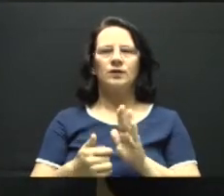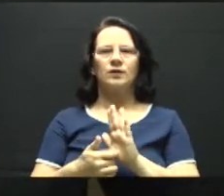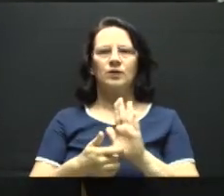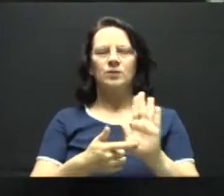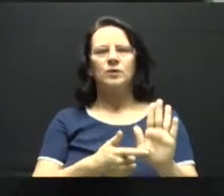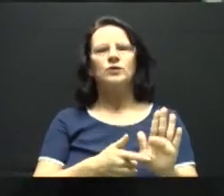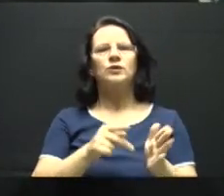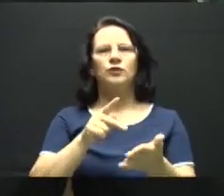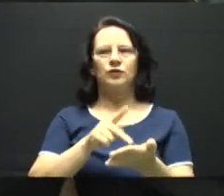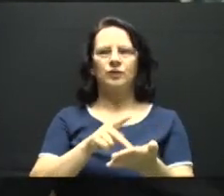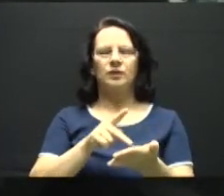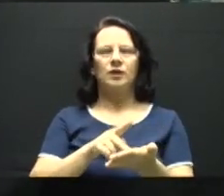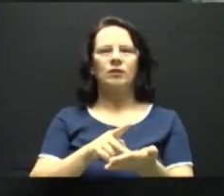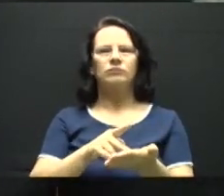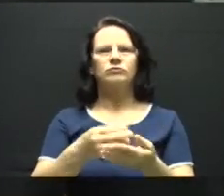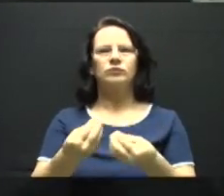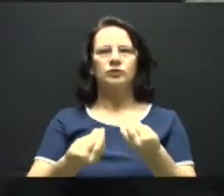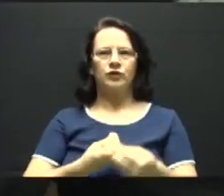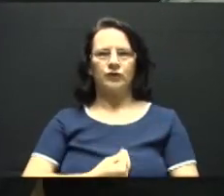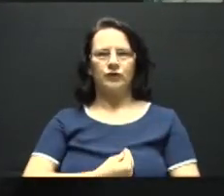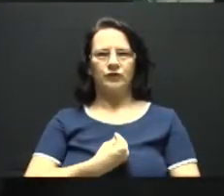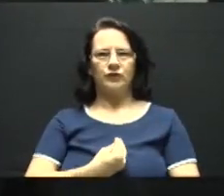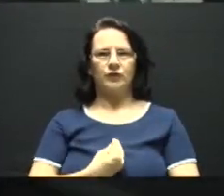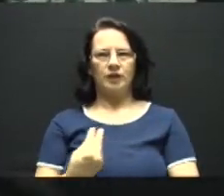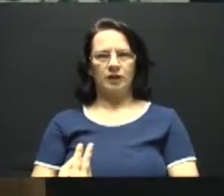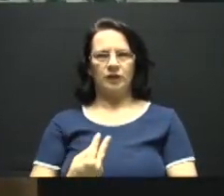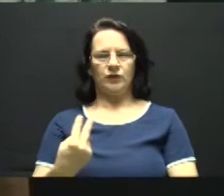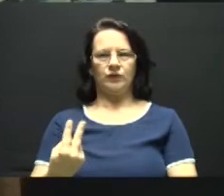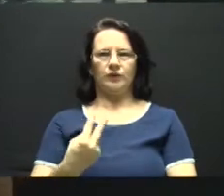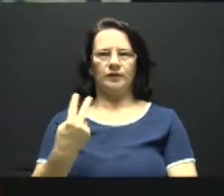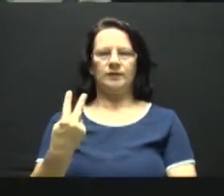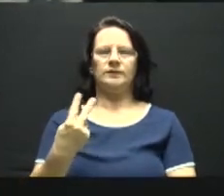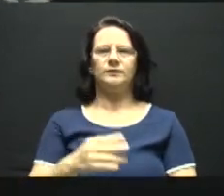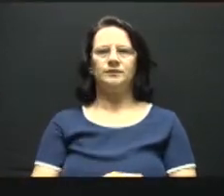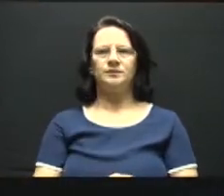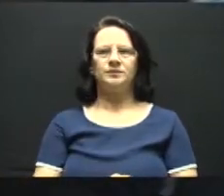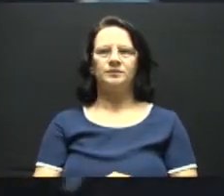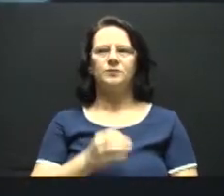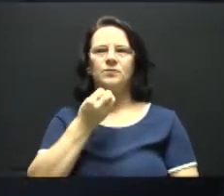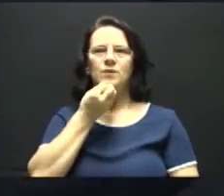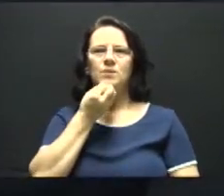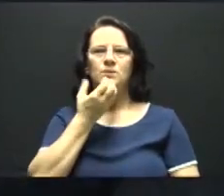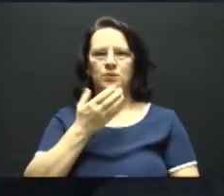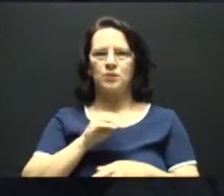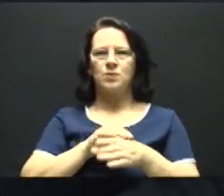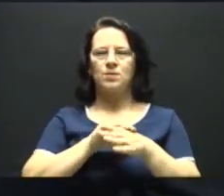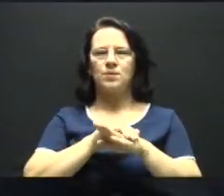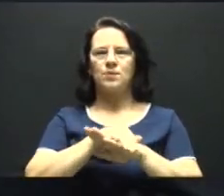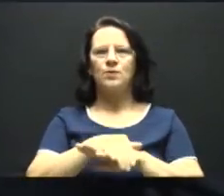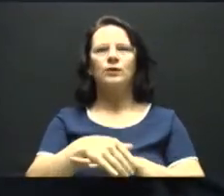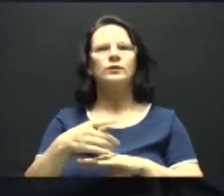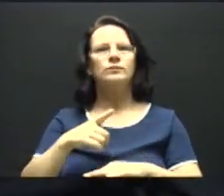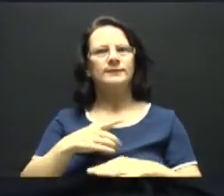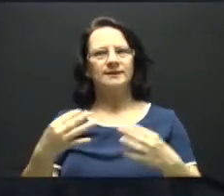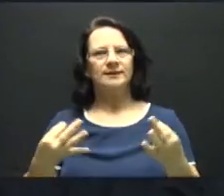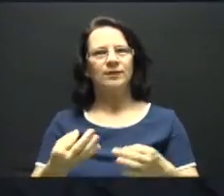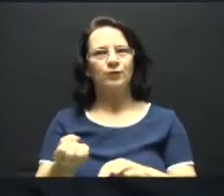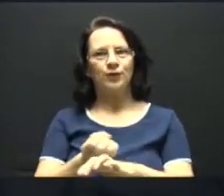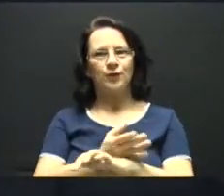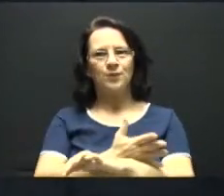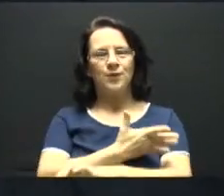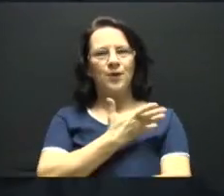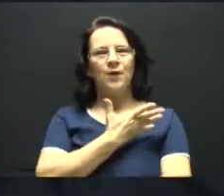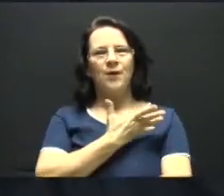de fato a existência da vida valorização da vida virando uma se uma boa noite com certeza ficou muito emocionada